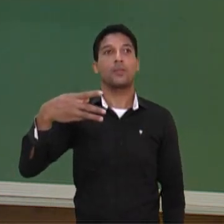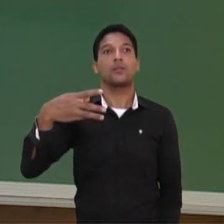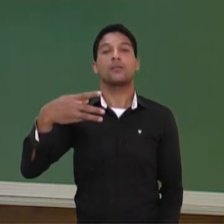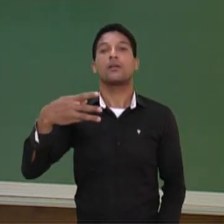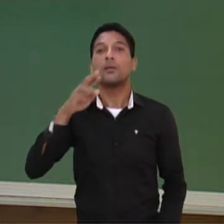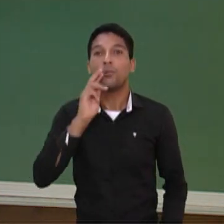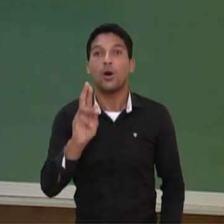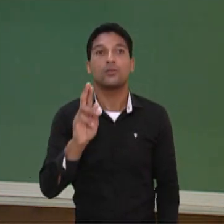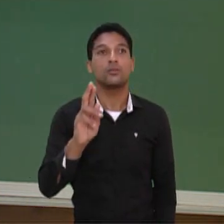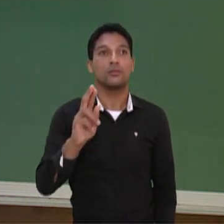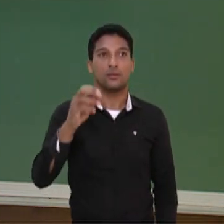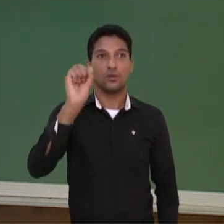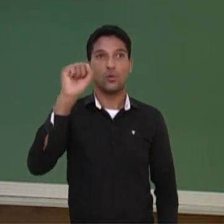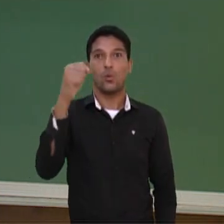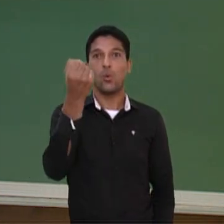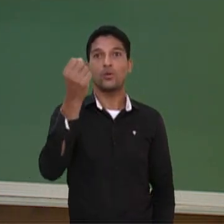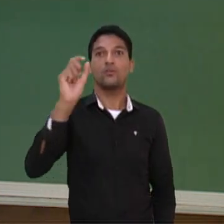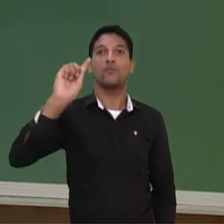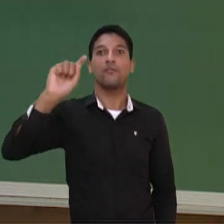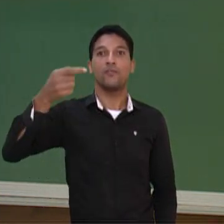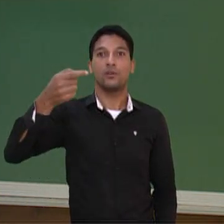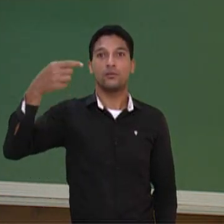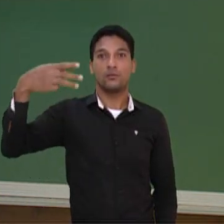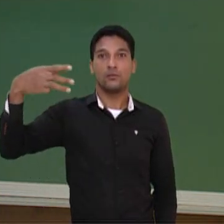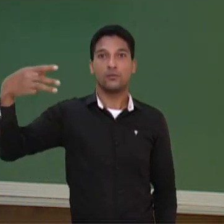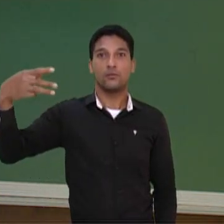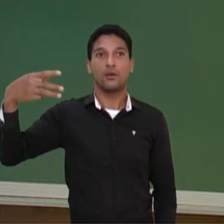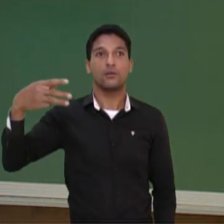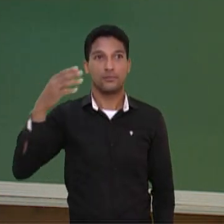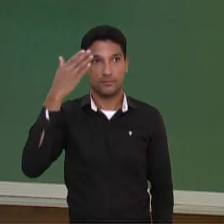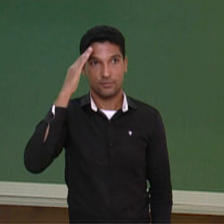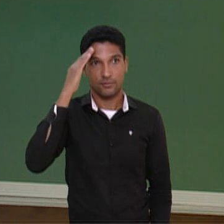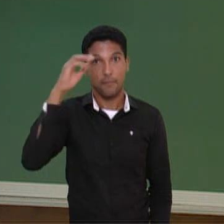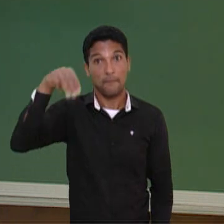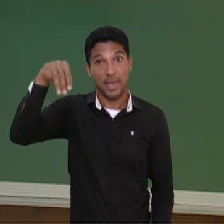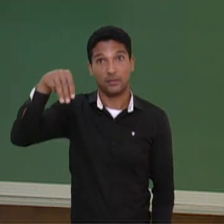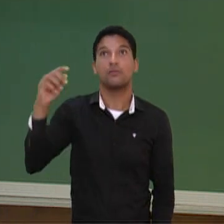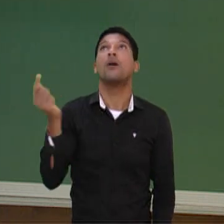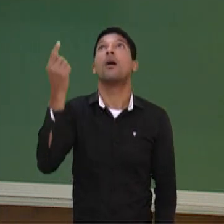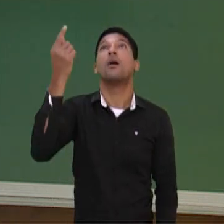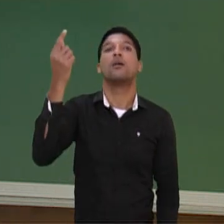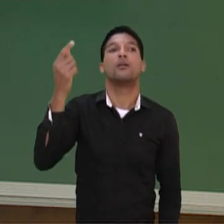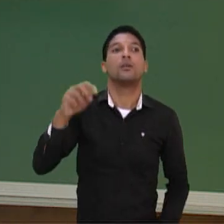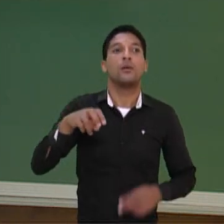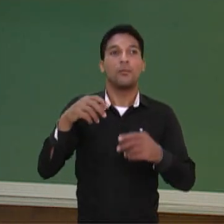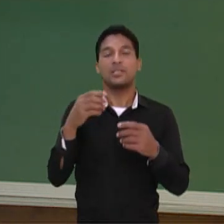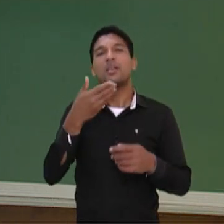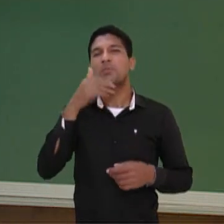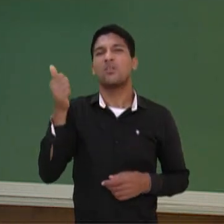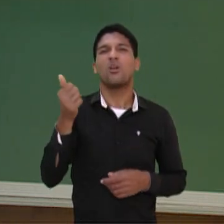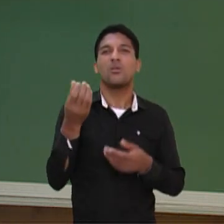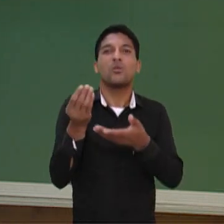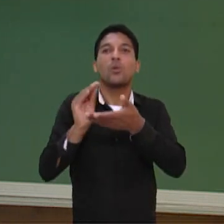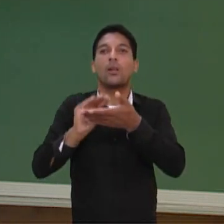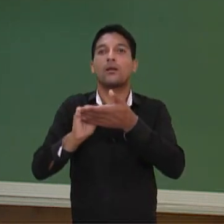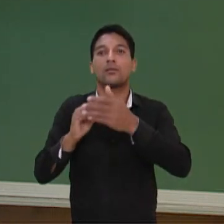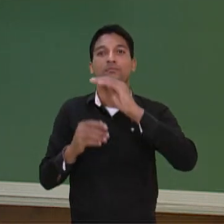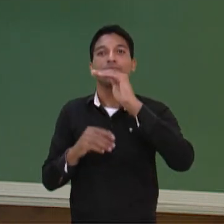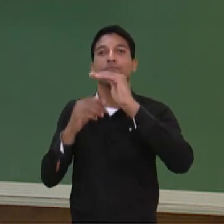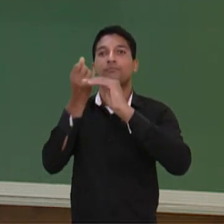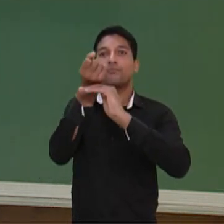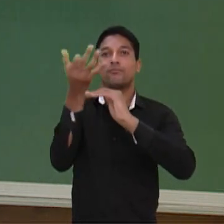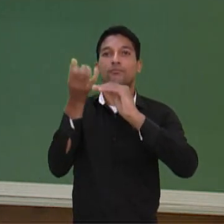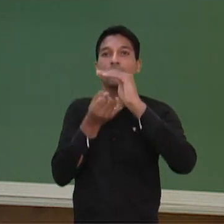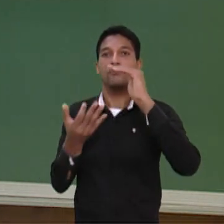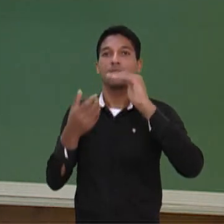8,333, né? Aquela dízima periódica ali. Então, é mais interessante deixar na forma de fração mesmo, 25